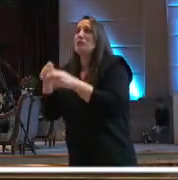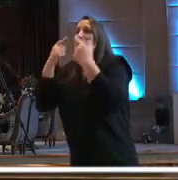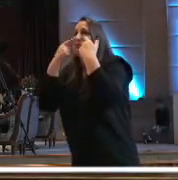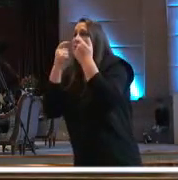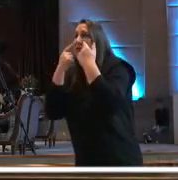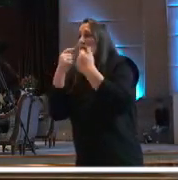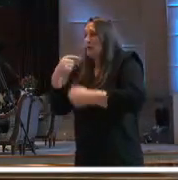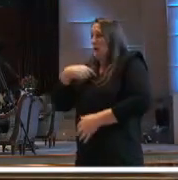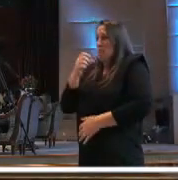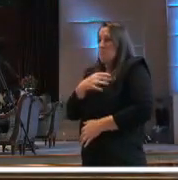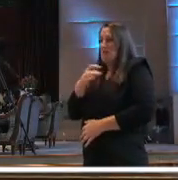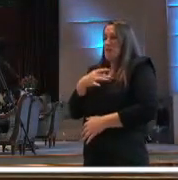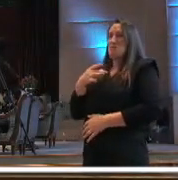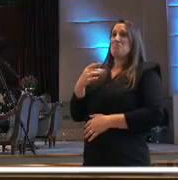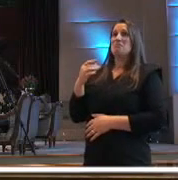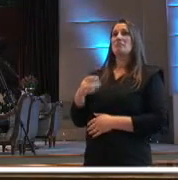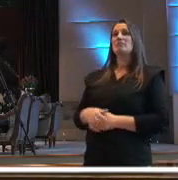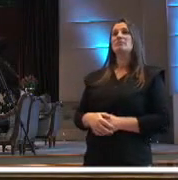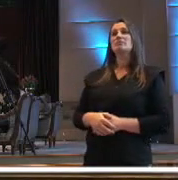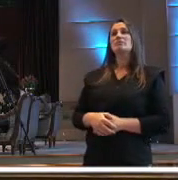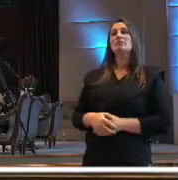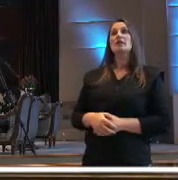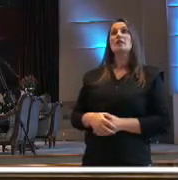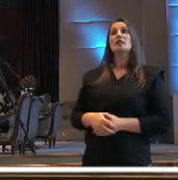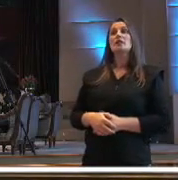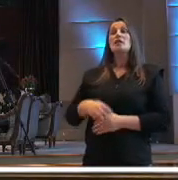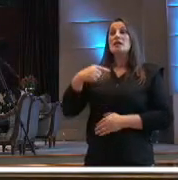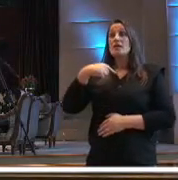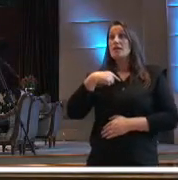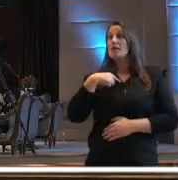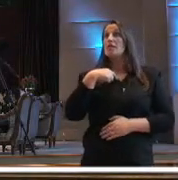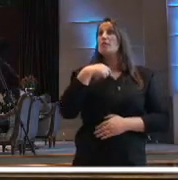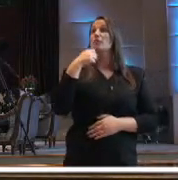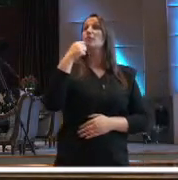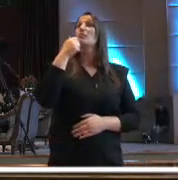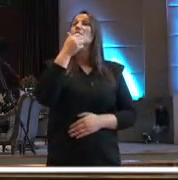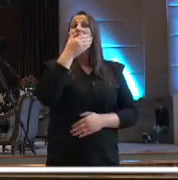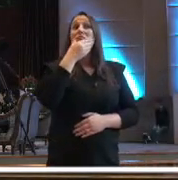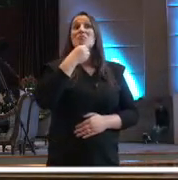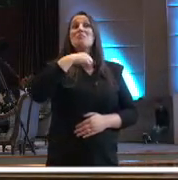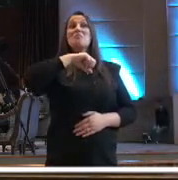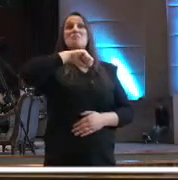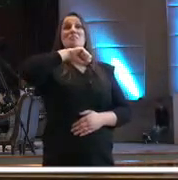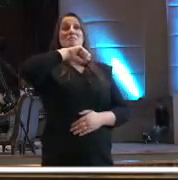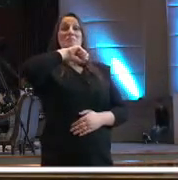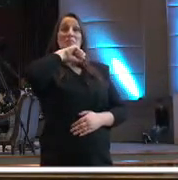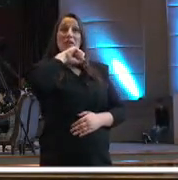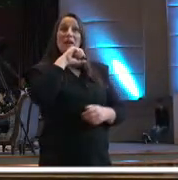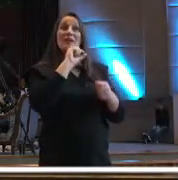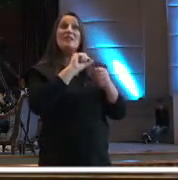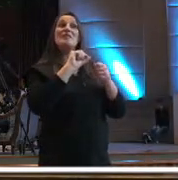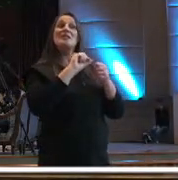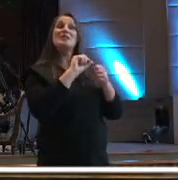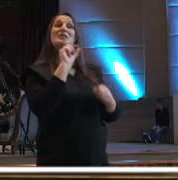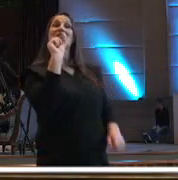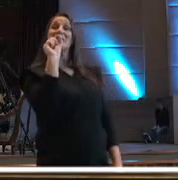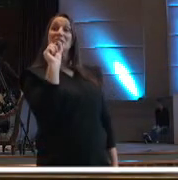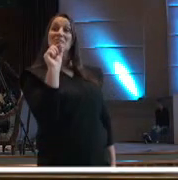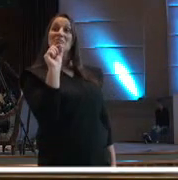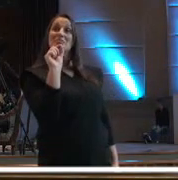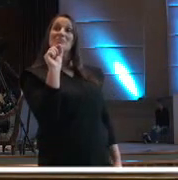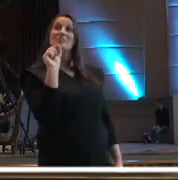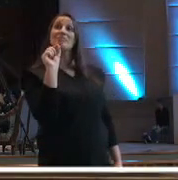dizendo eu estou com medo, o que é que nós pais fazemos com os nossos filhos que têm os medos